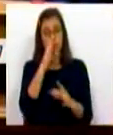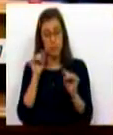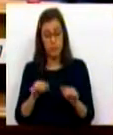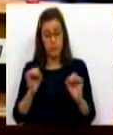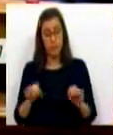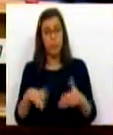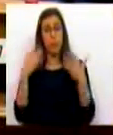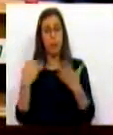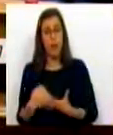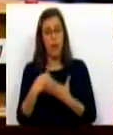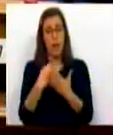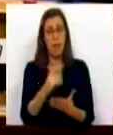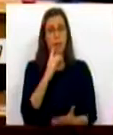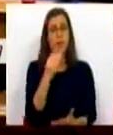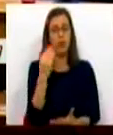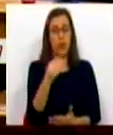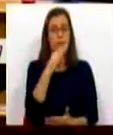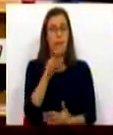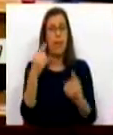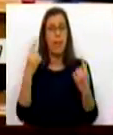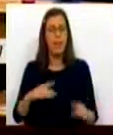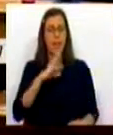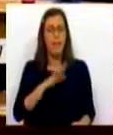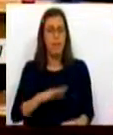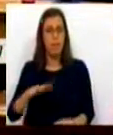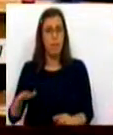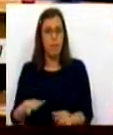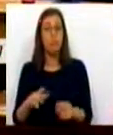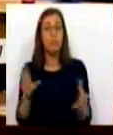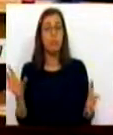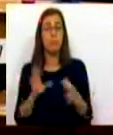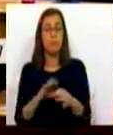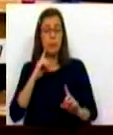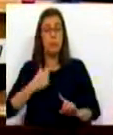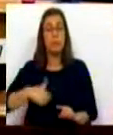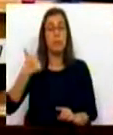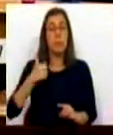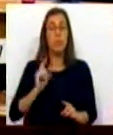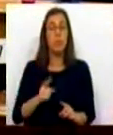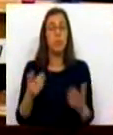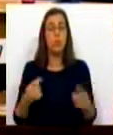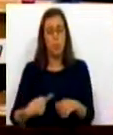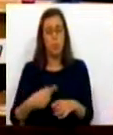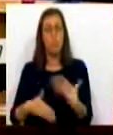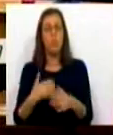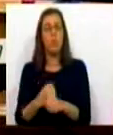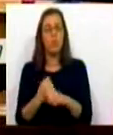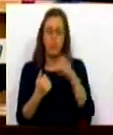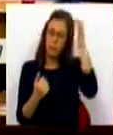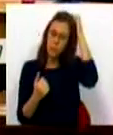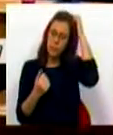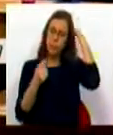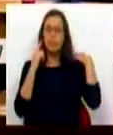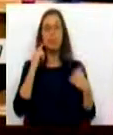estas prioridades no apoio às jovens famílias com filhos dizem muito sobre o essencial que motiva o trabalho e a